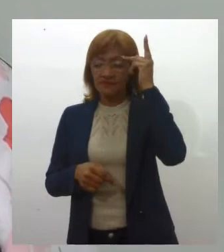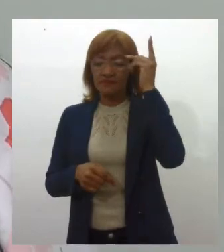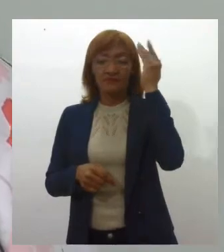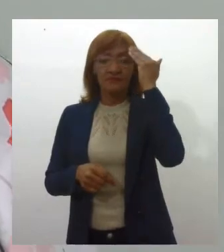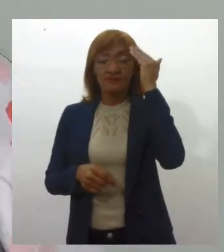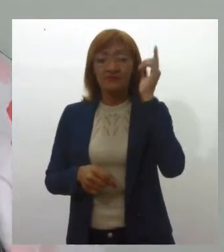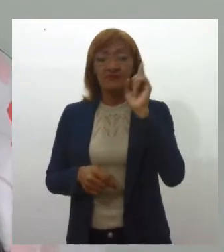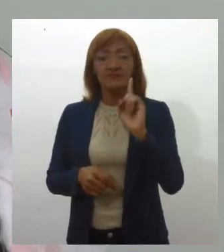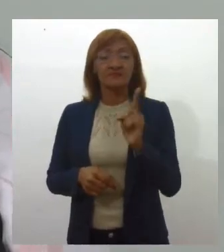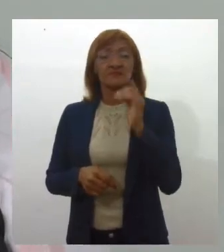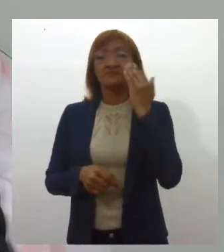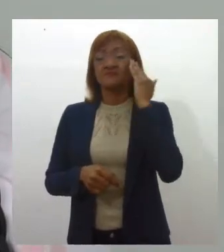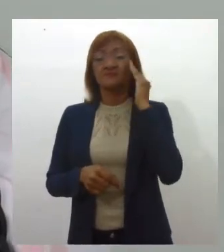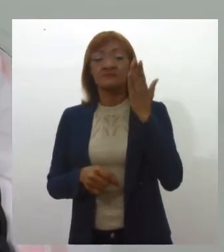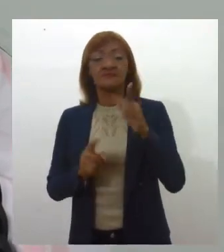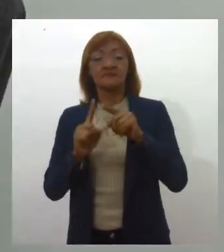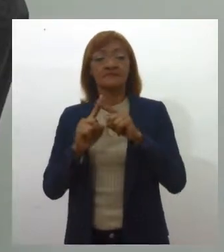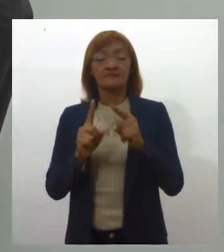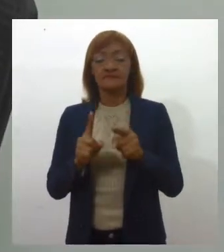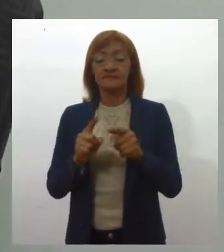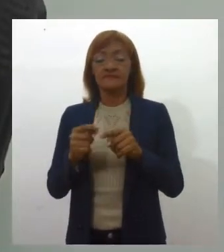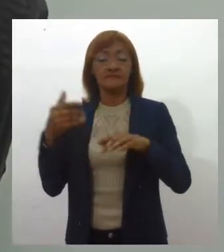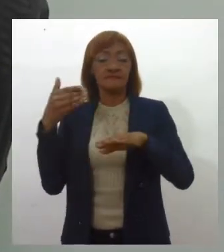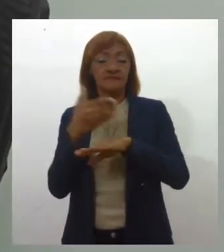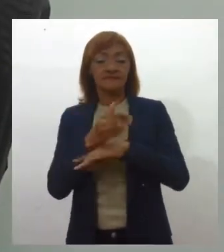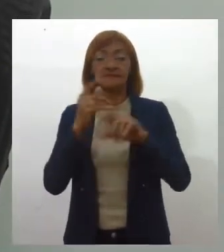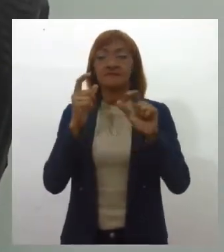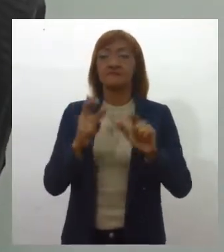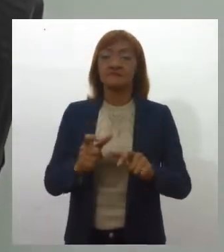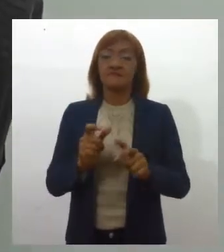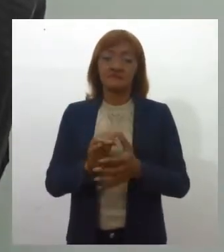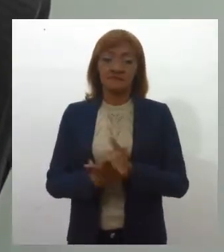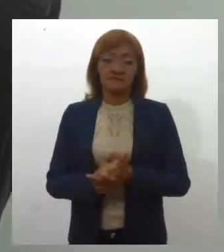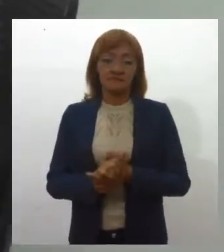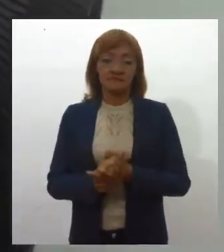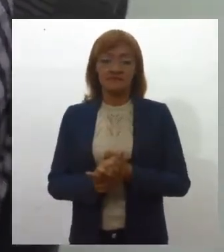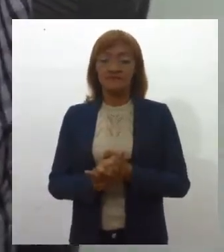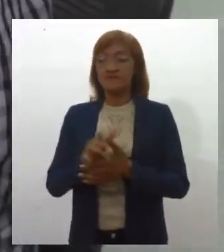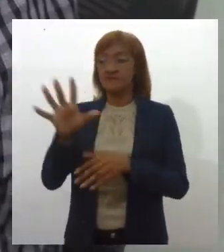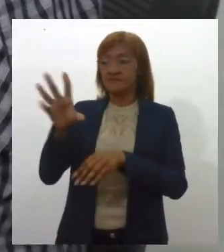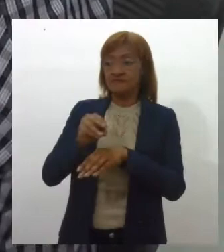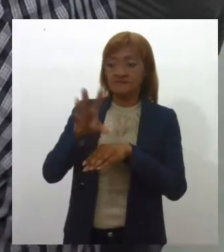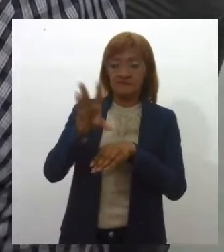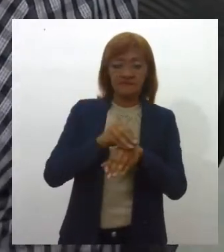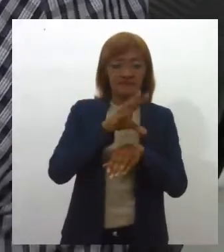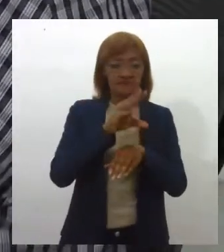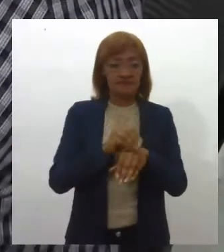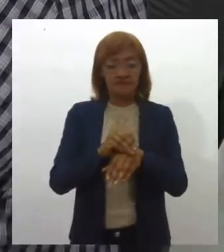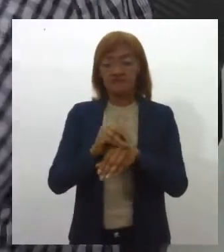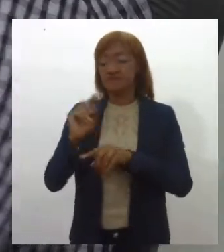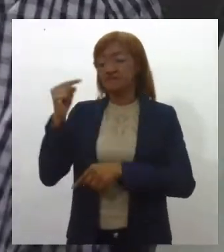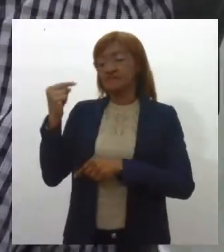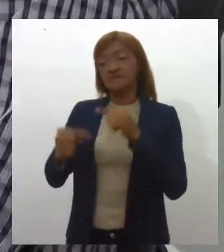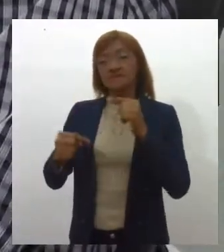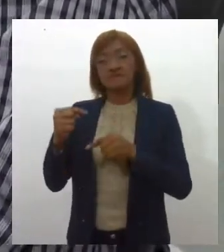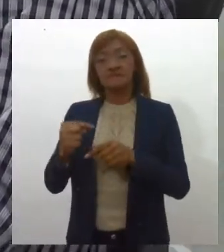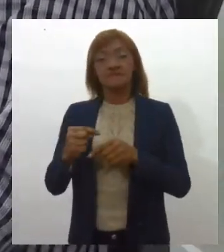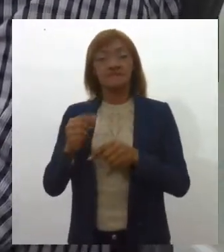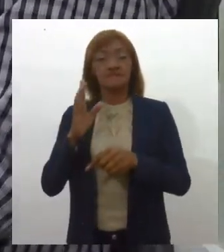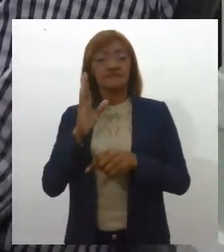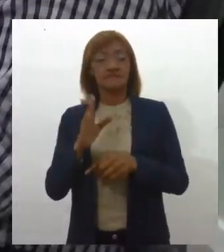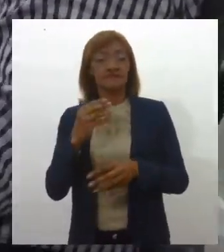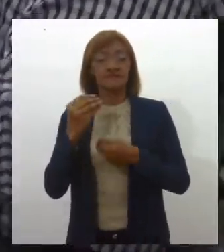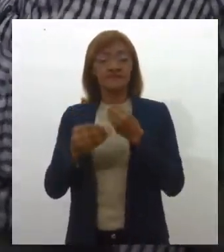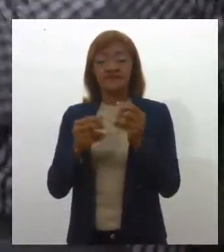ir buscar a tarifa social. Carlos Melo ouviu as reivindicações e discutiu a possibilidade de atender as demandas, juntamente